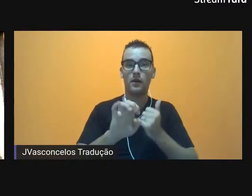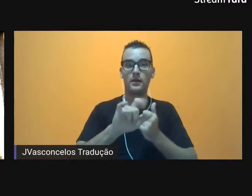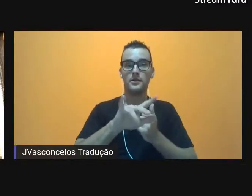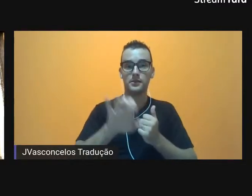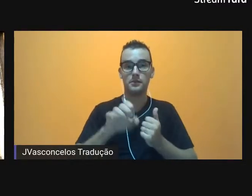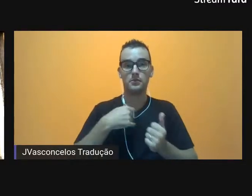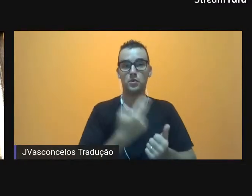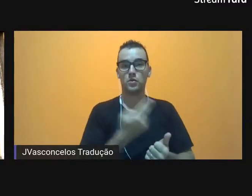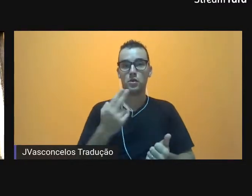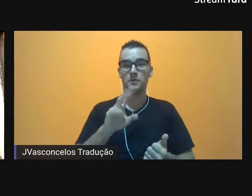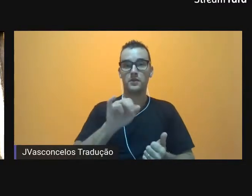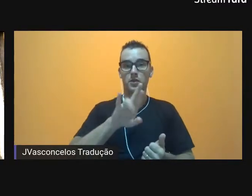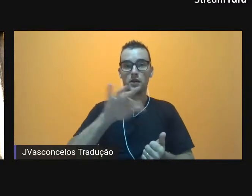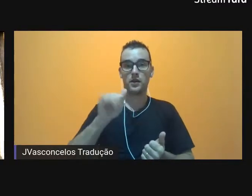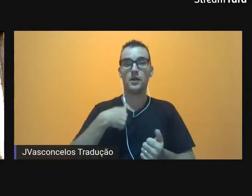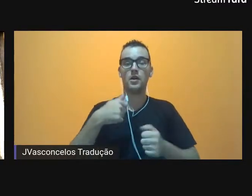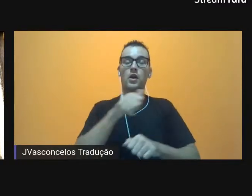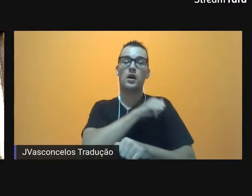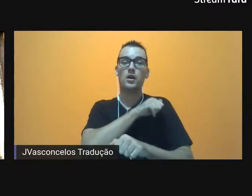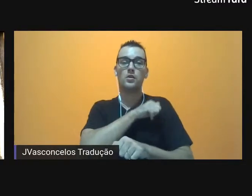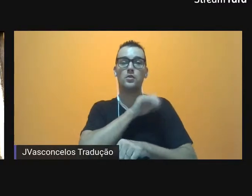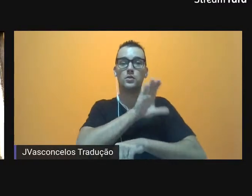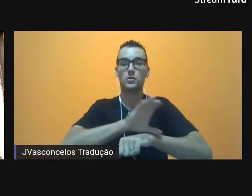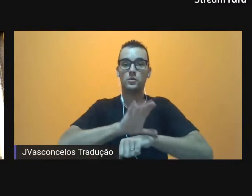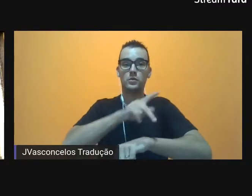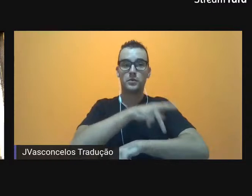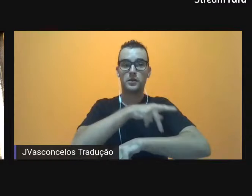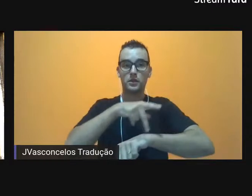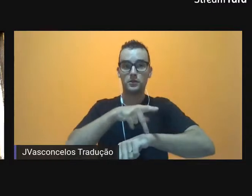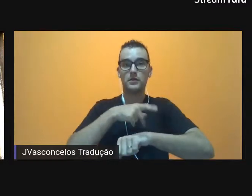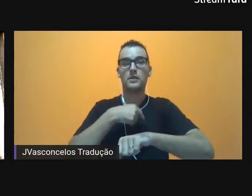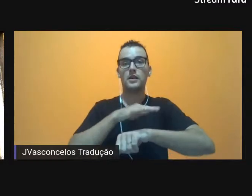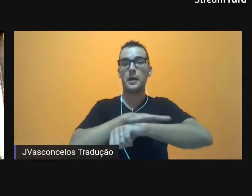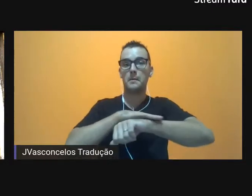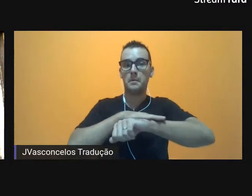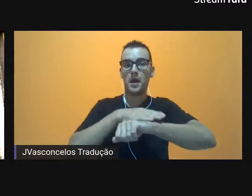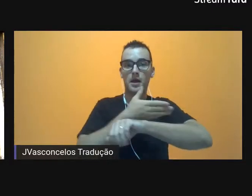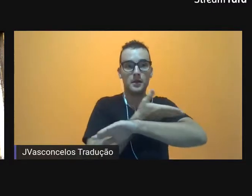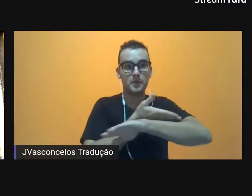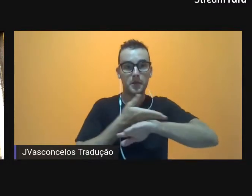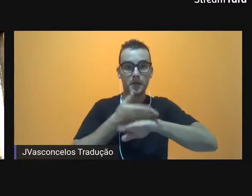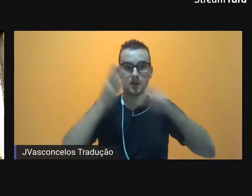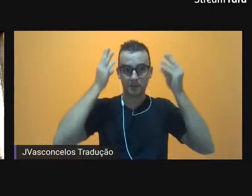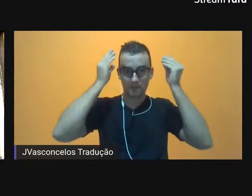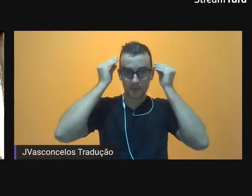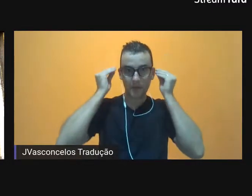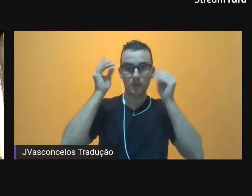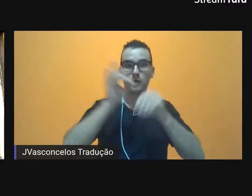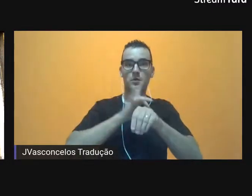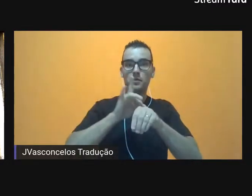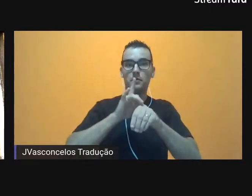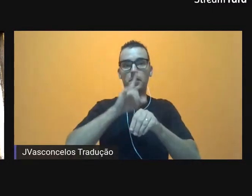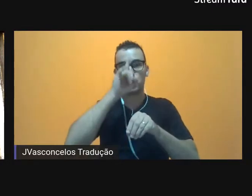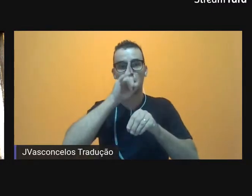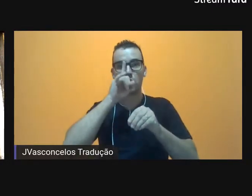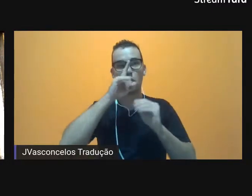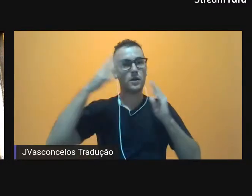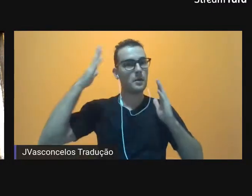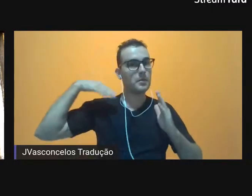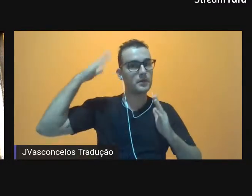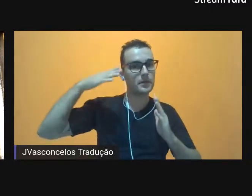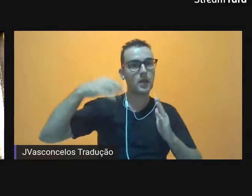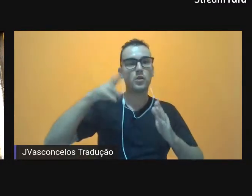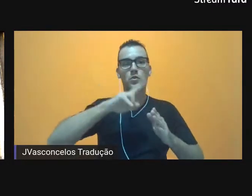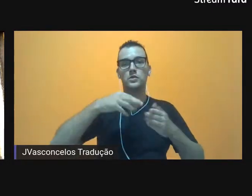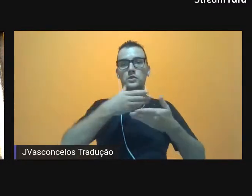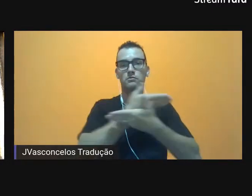eu sou aluna do curso de pedagogia, tenho a pele branca, os cabelos pretos com mechas loiras e lisos. Eu estou usando uma blusa